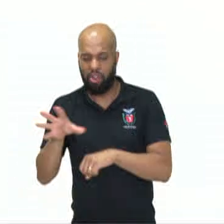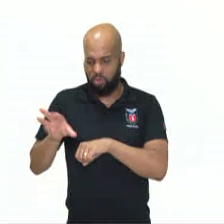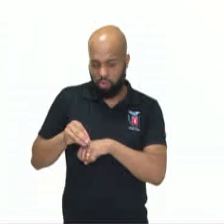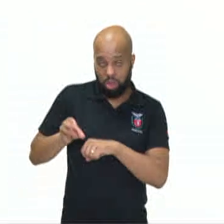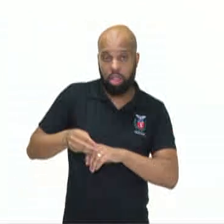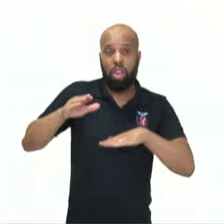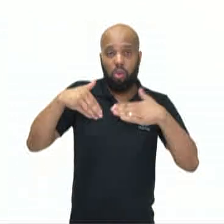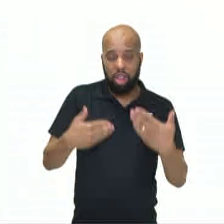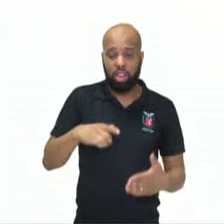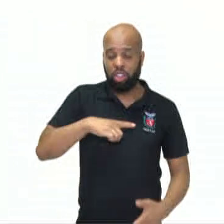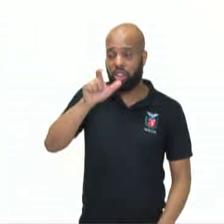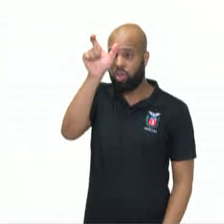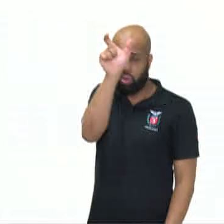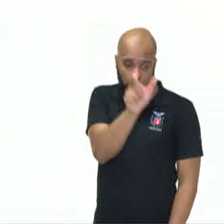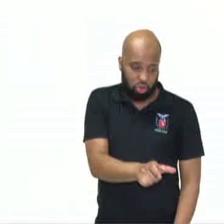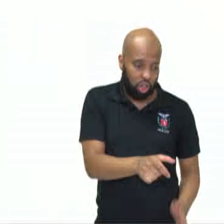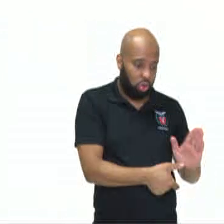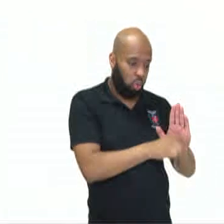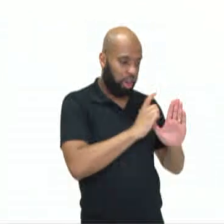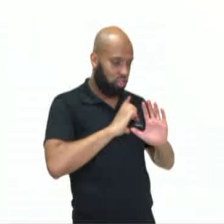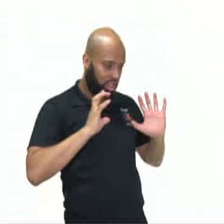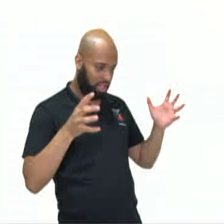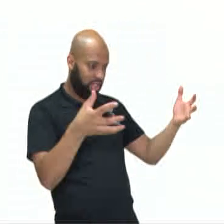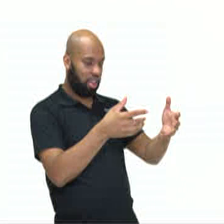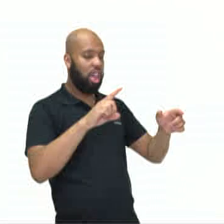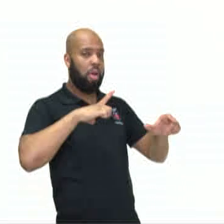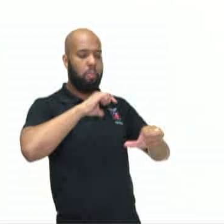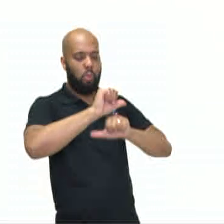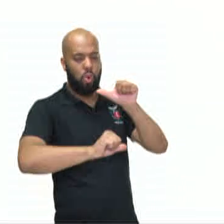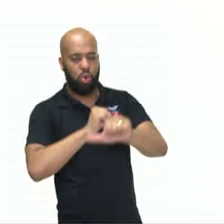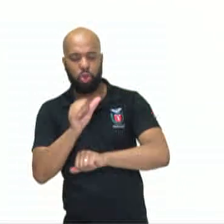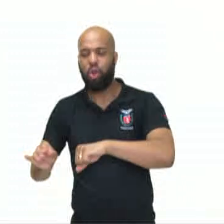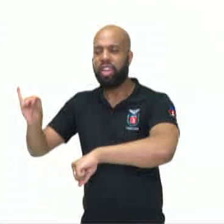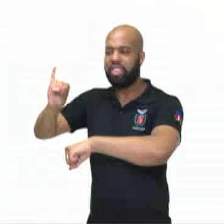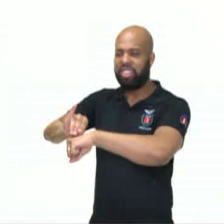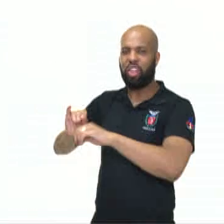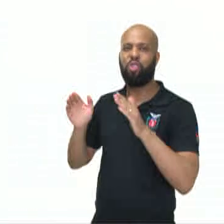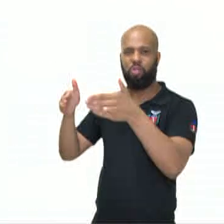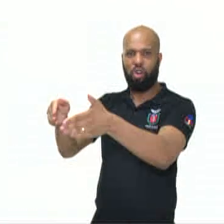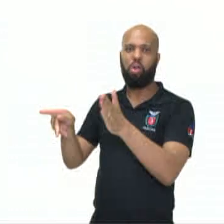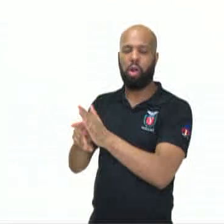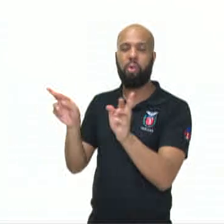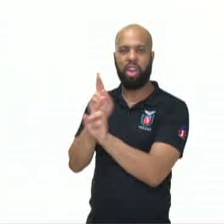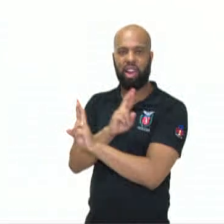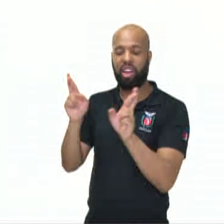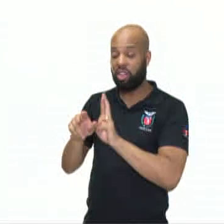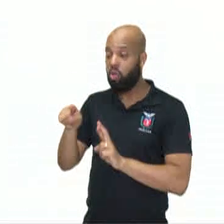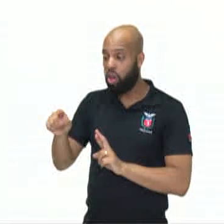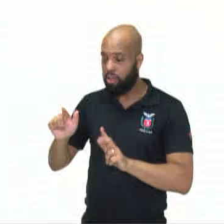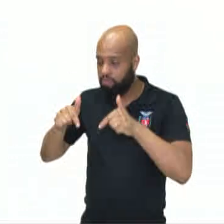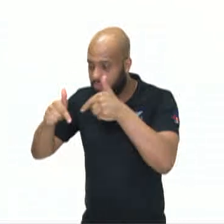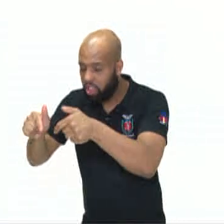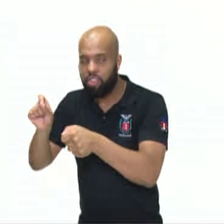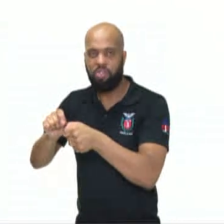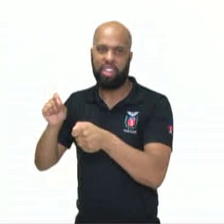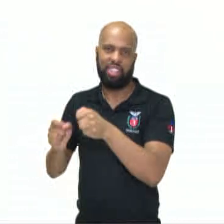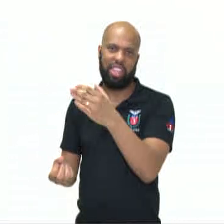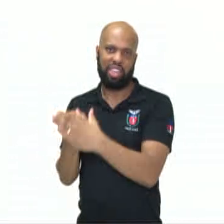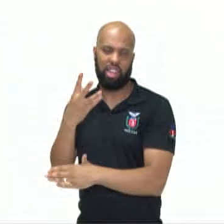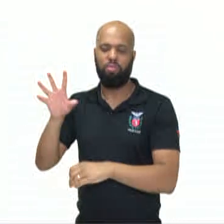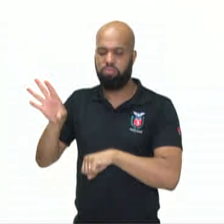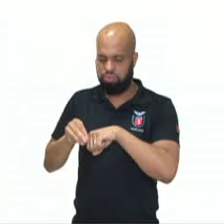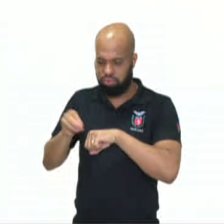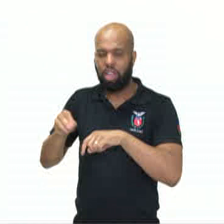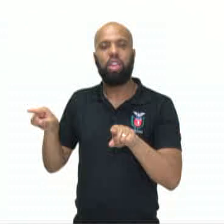no qual o sujeito foi colocado no centro da relação como agente que produz o